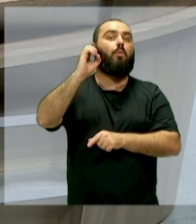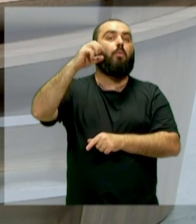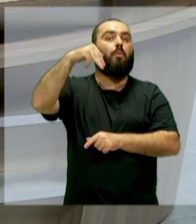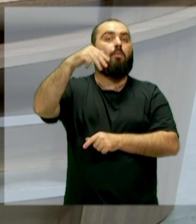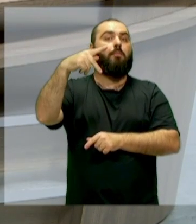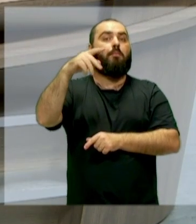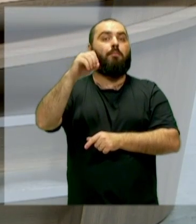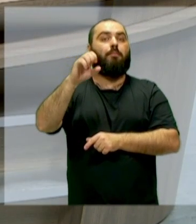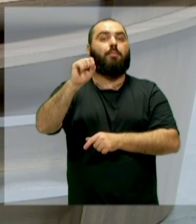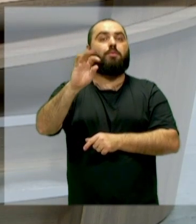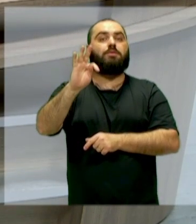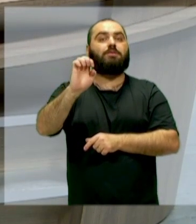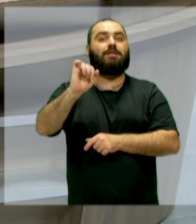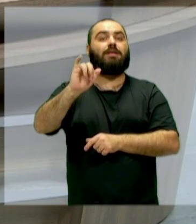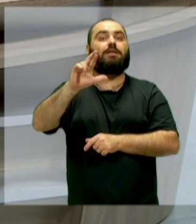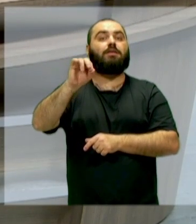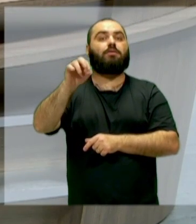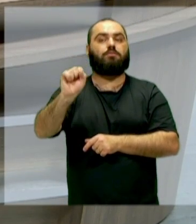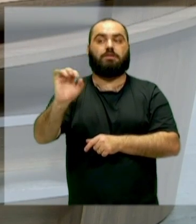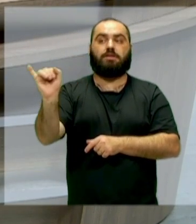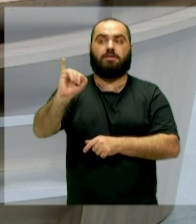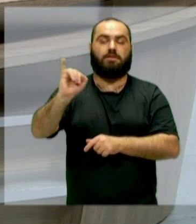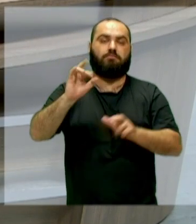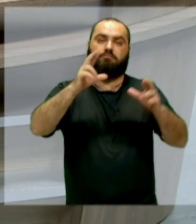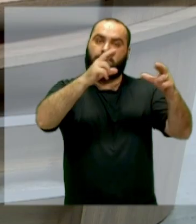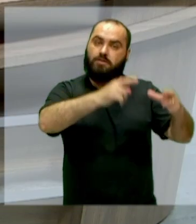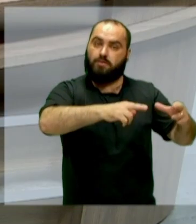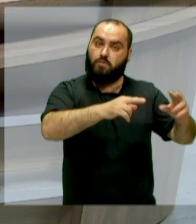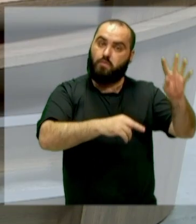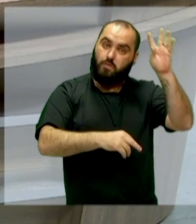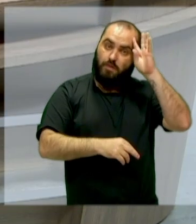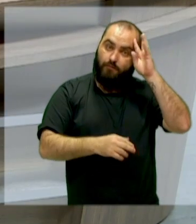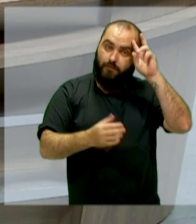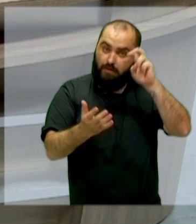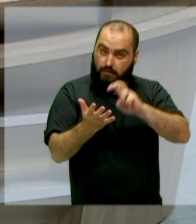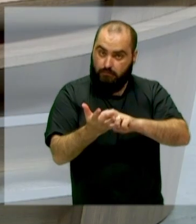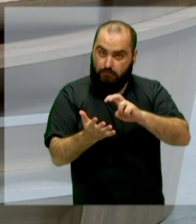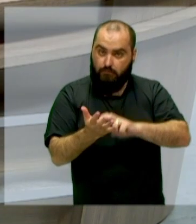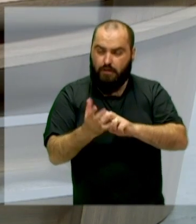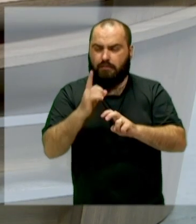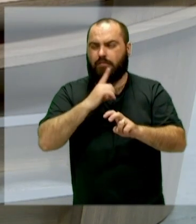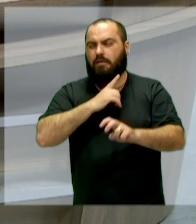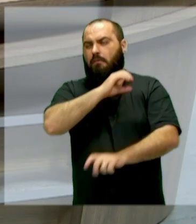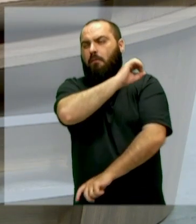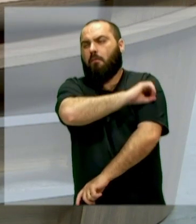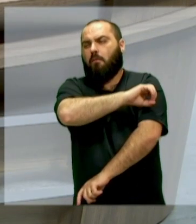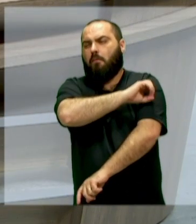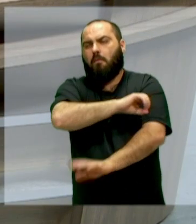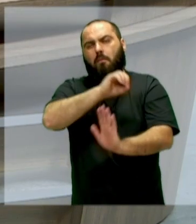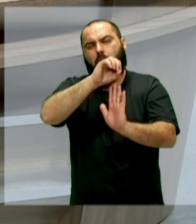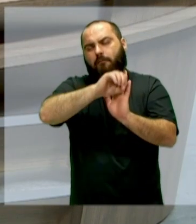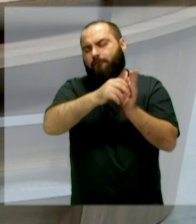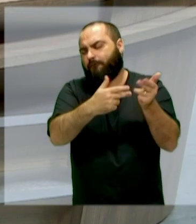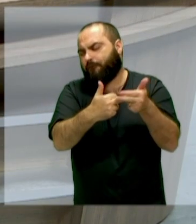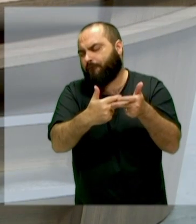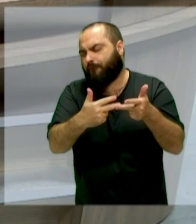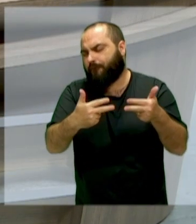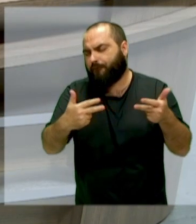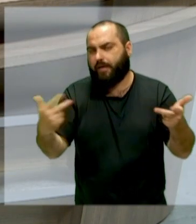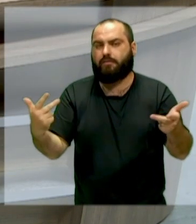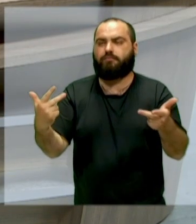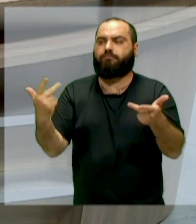região na na quarta-feira pela manhã a gente vai ter diversas oficinas e métodos de compostagem que serão apresentados